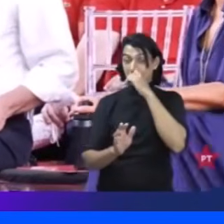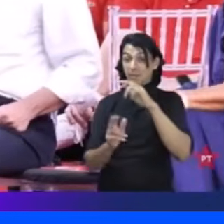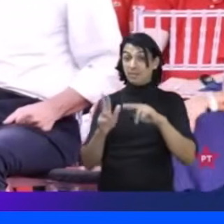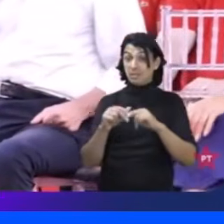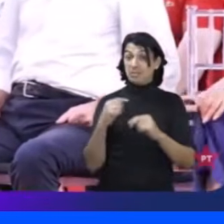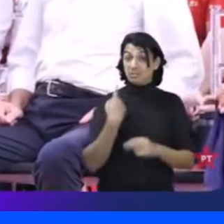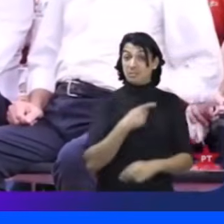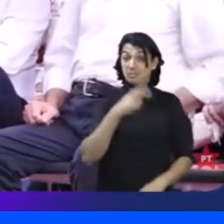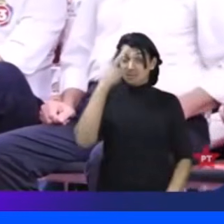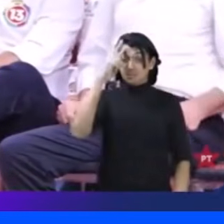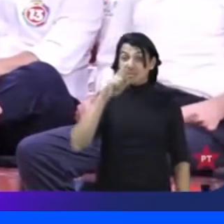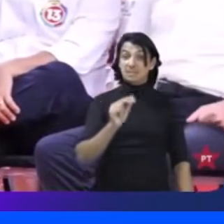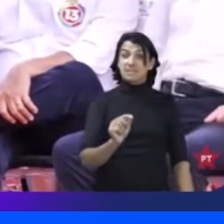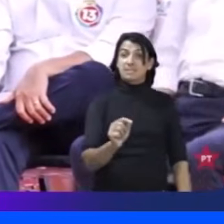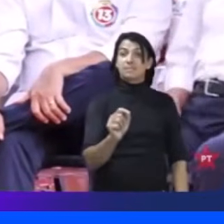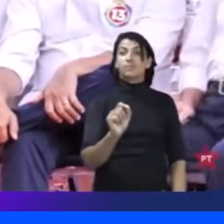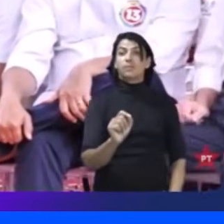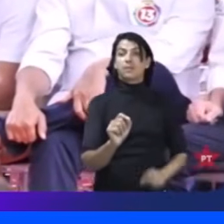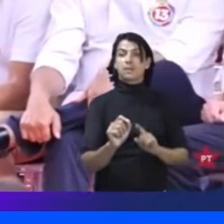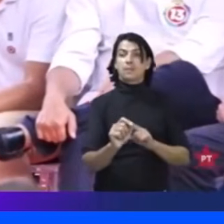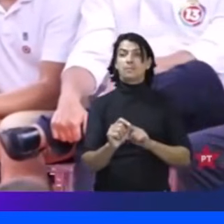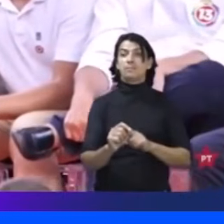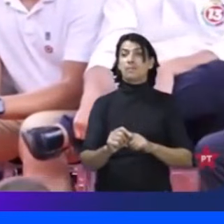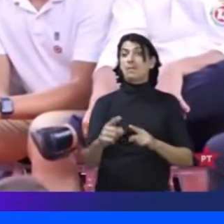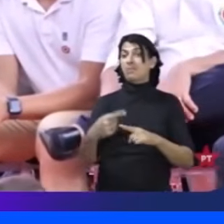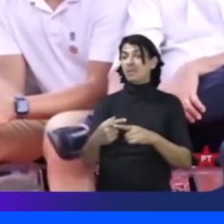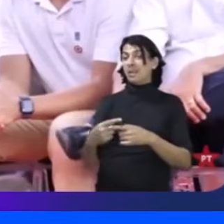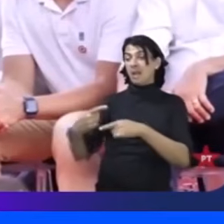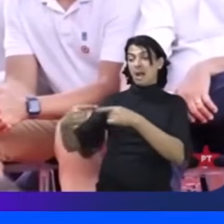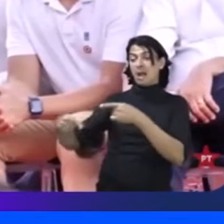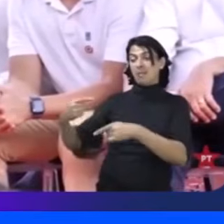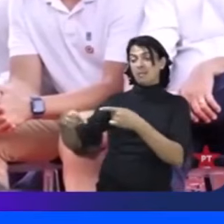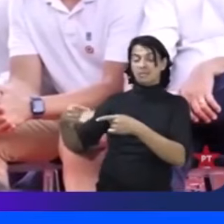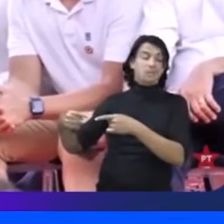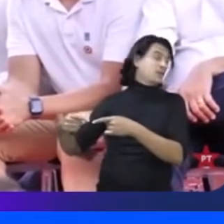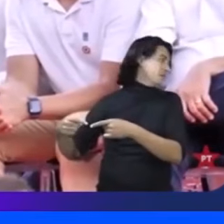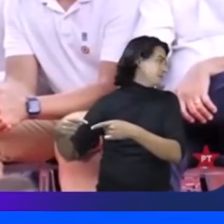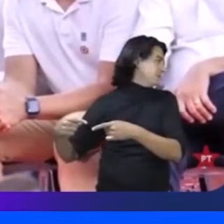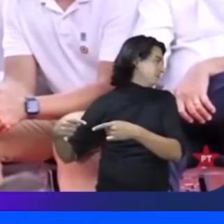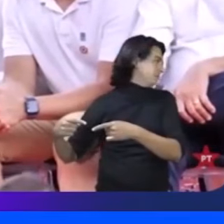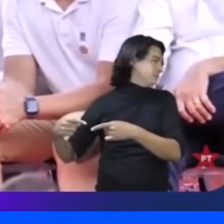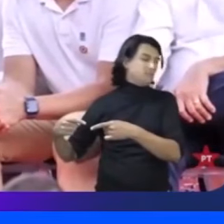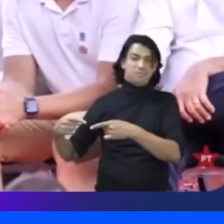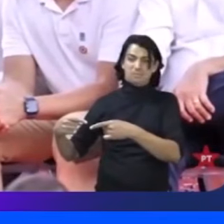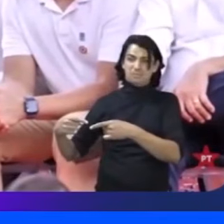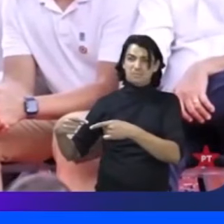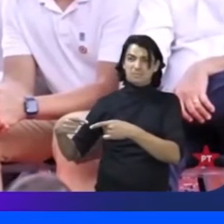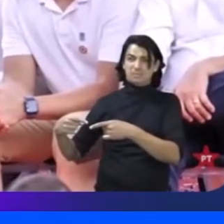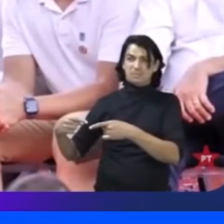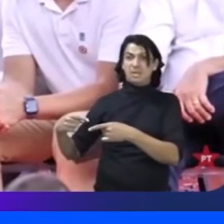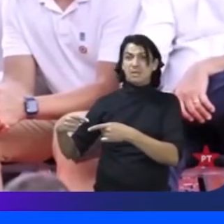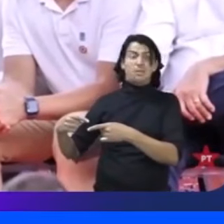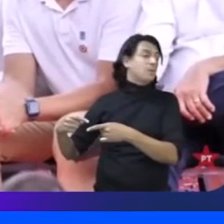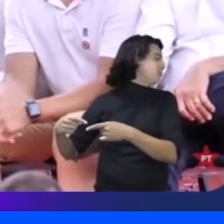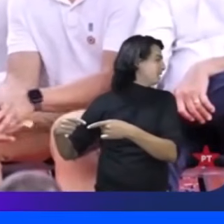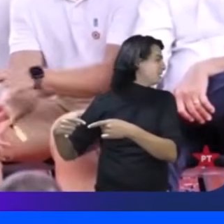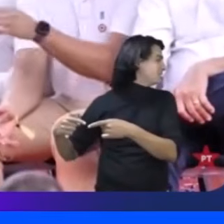disso, porque a política está muito mercantilizada. Muito